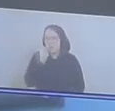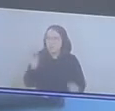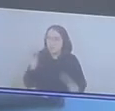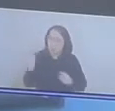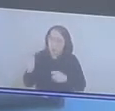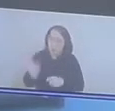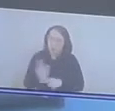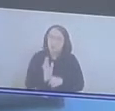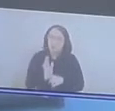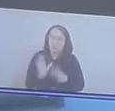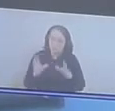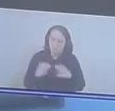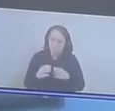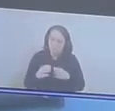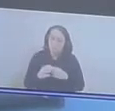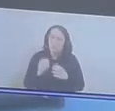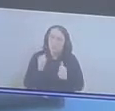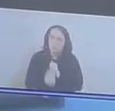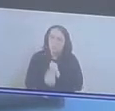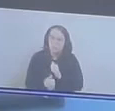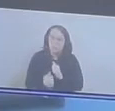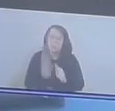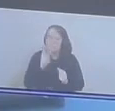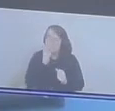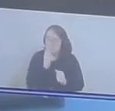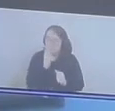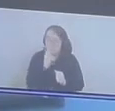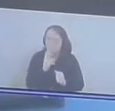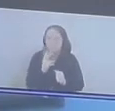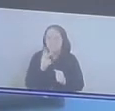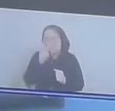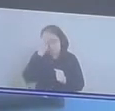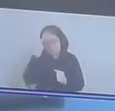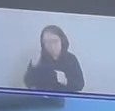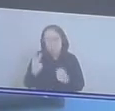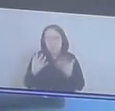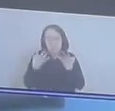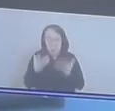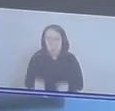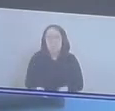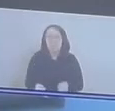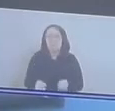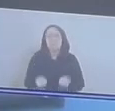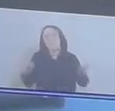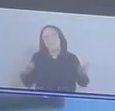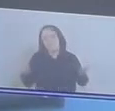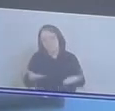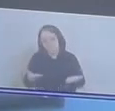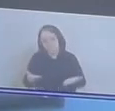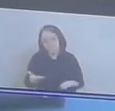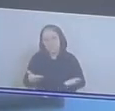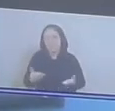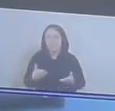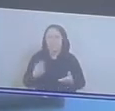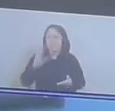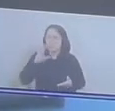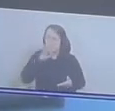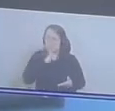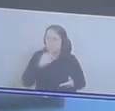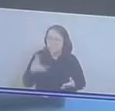agremiação. E parece que as pessoas abraçaram. Está aí e está toda a vapor. Muito